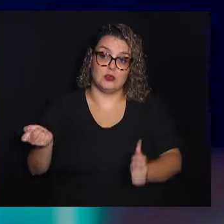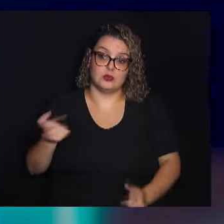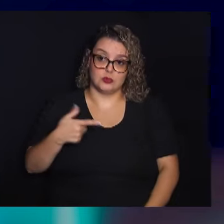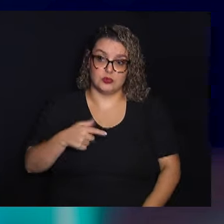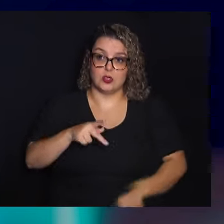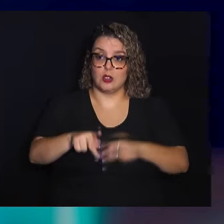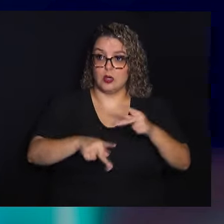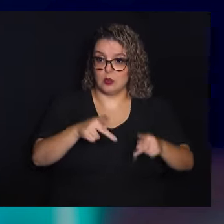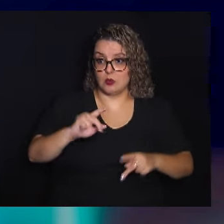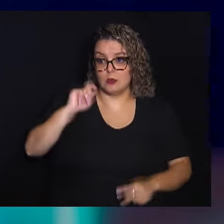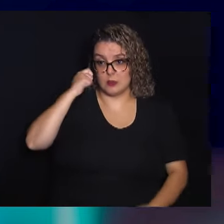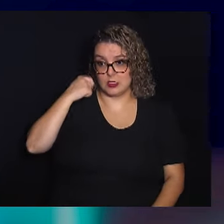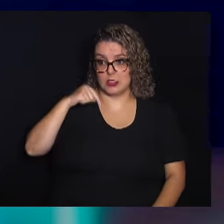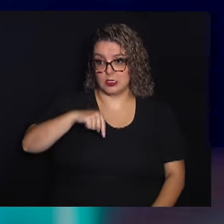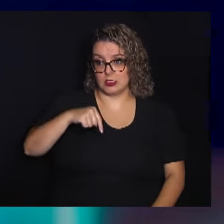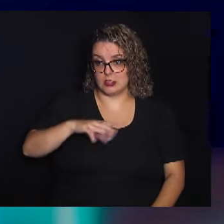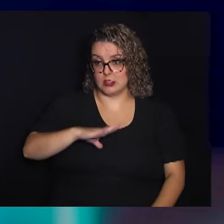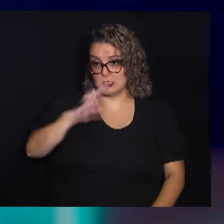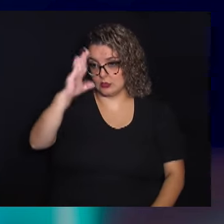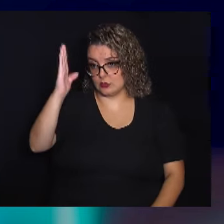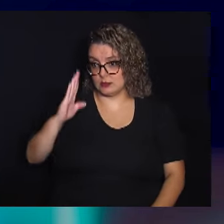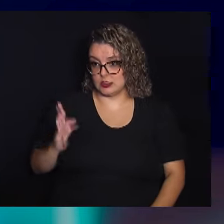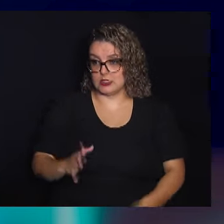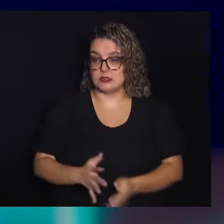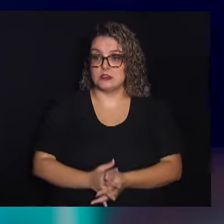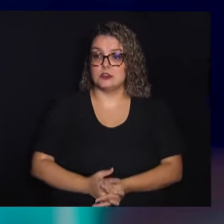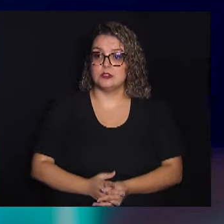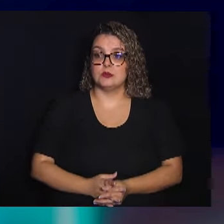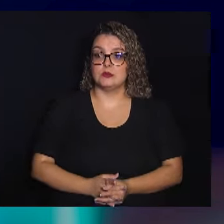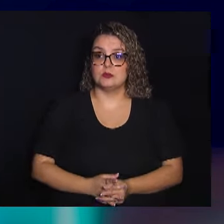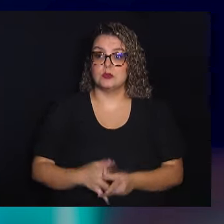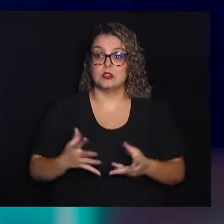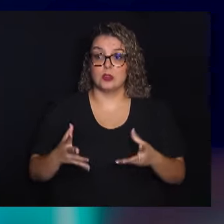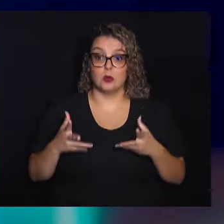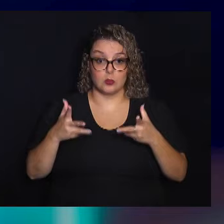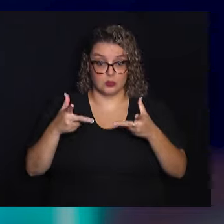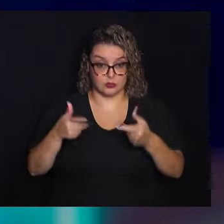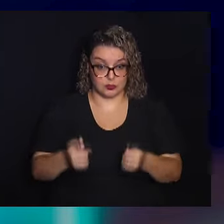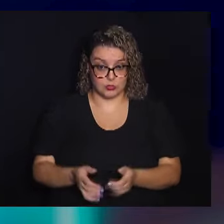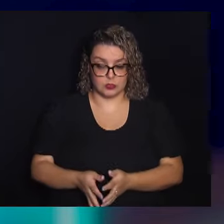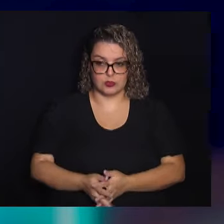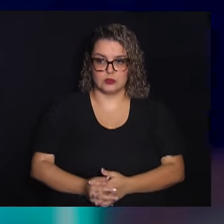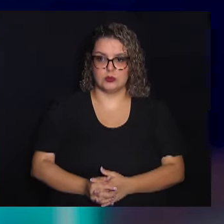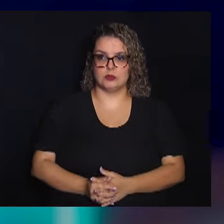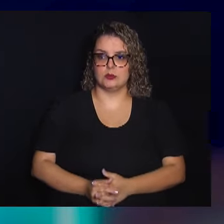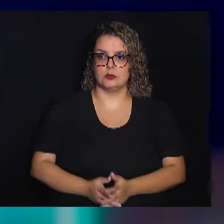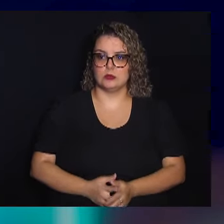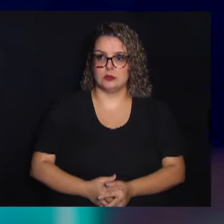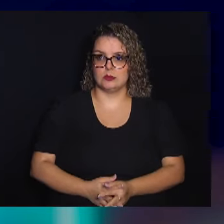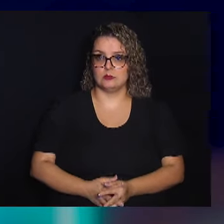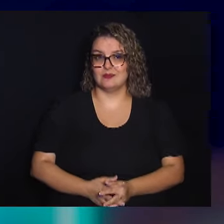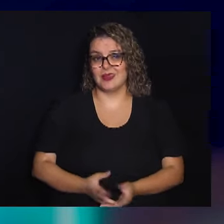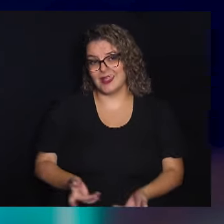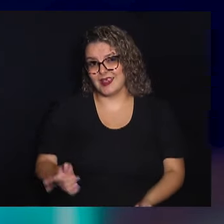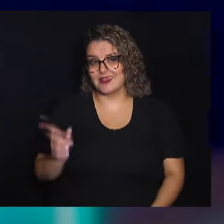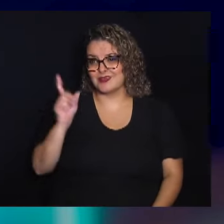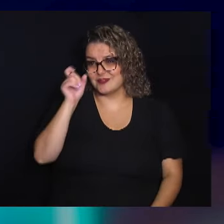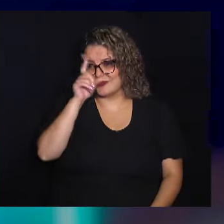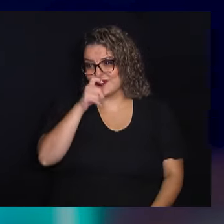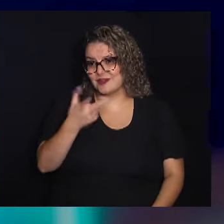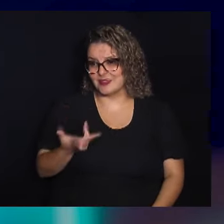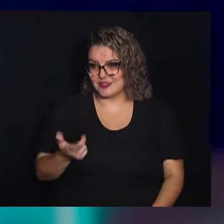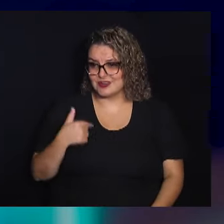maior do que a população negra que nós temos aqui no Brasil então com tudo isso é muito